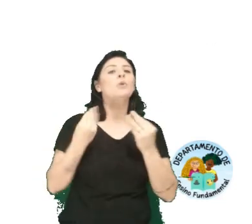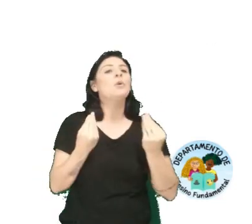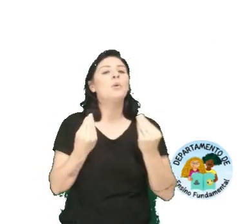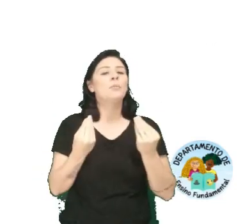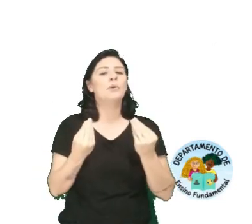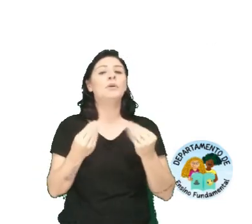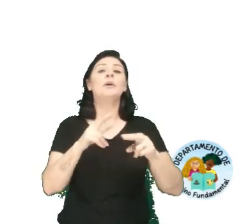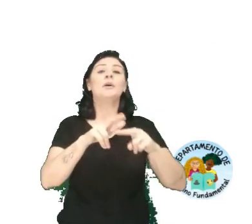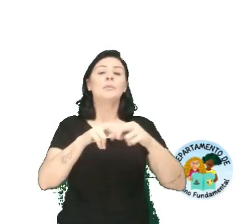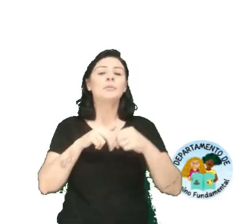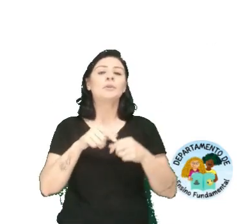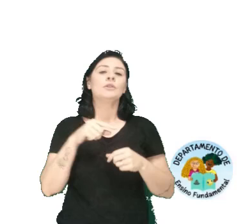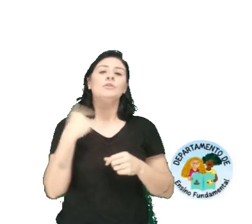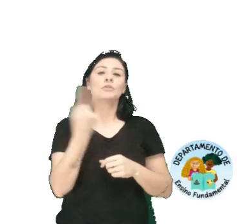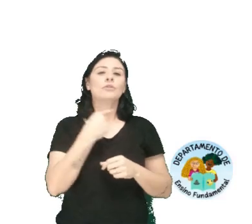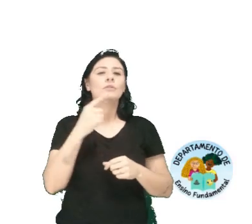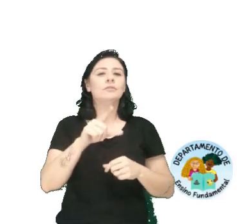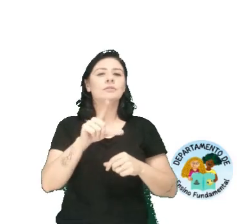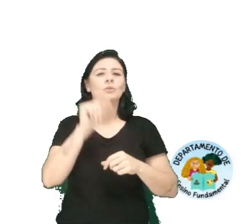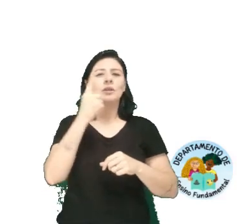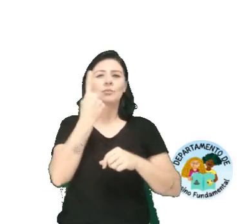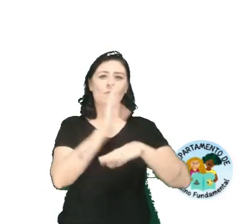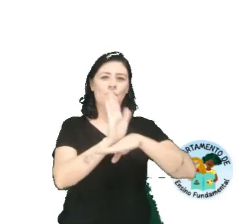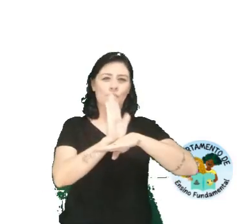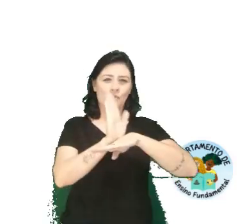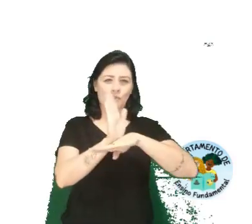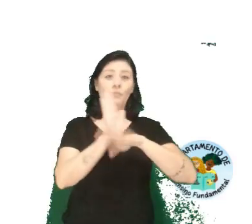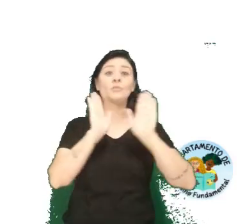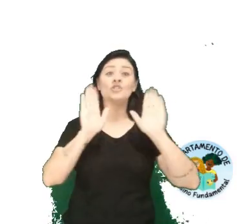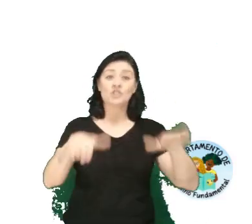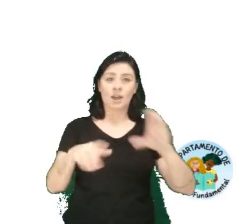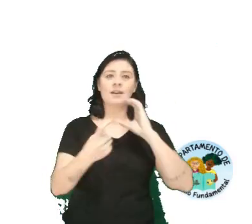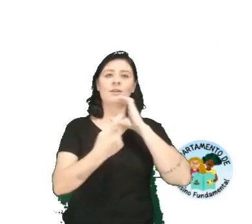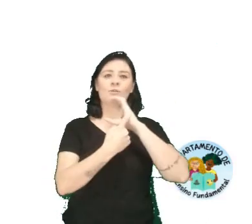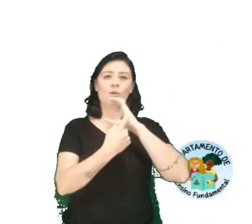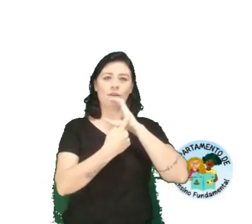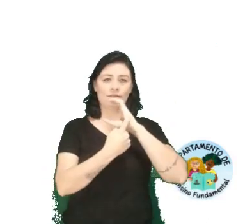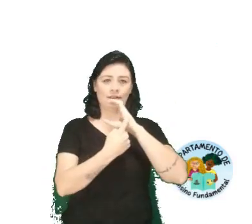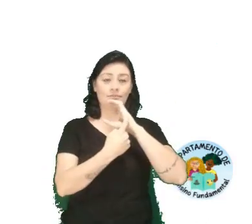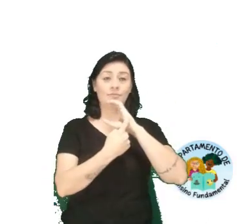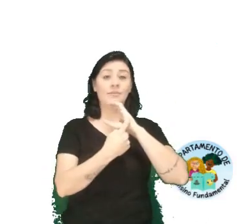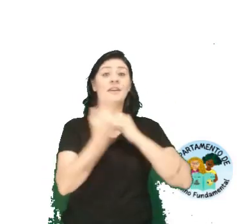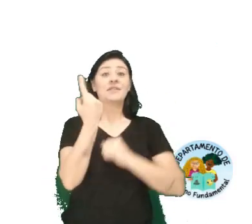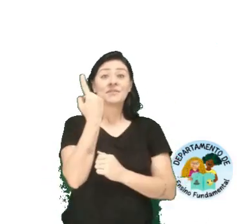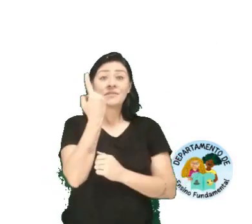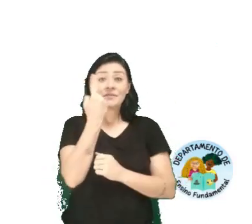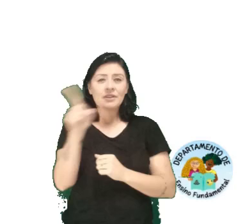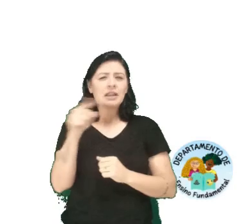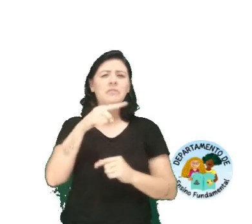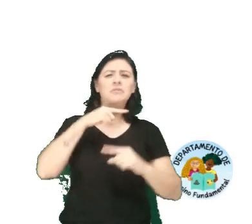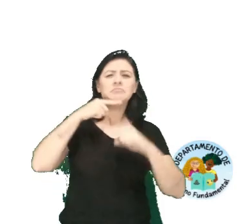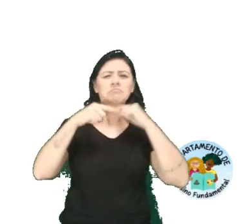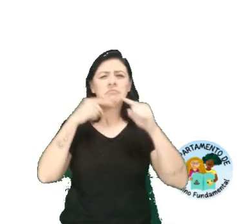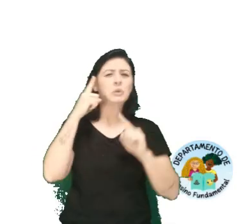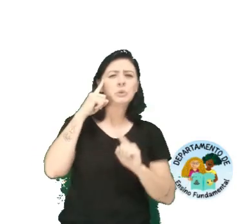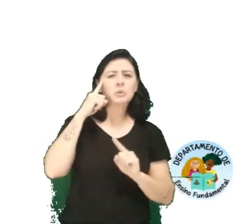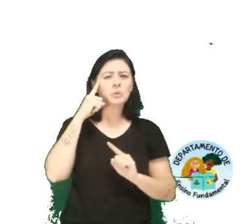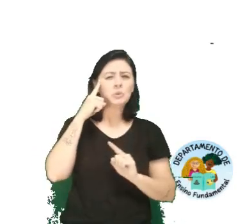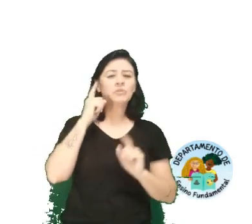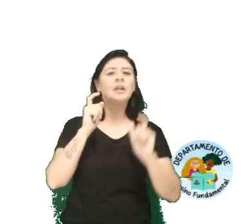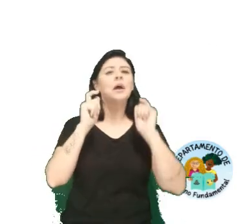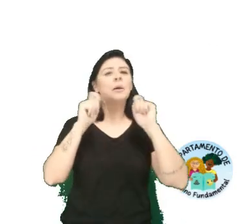pegamos um trecho de um vídeo que já está no Conectar. Então, ao final, se você ainda ficar com dúvida, você pode